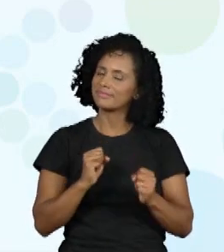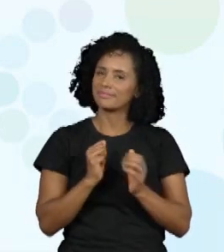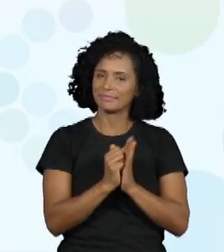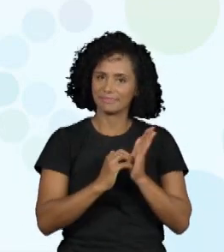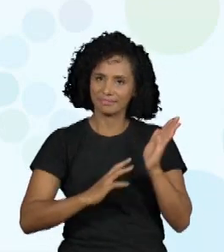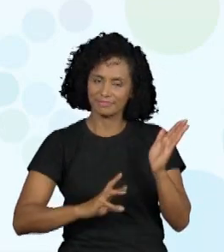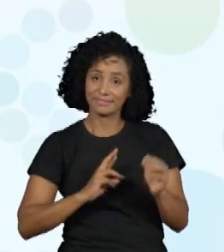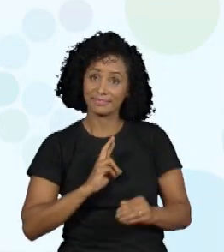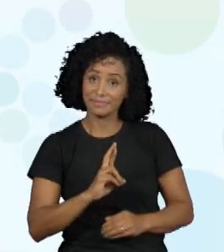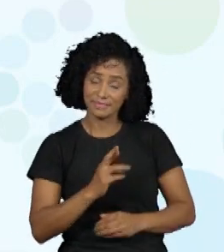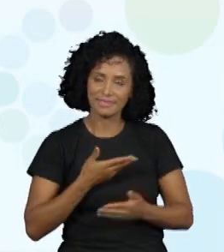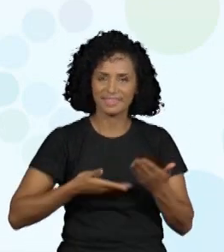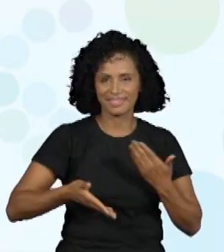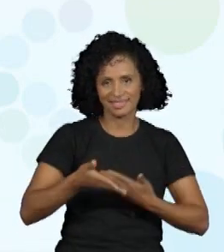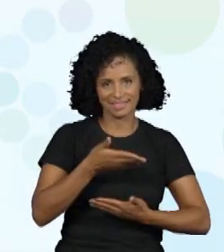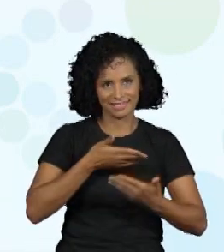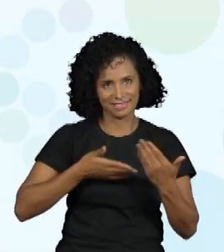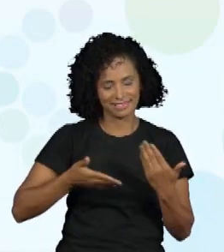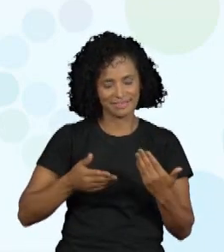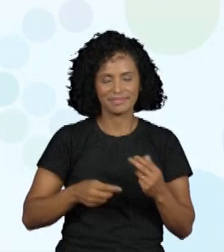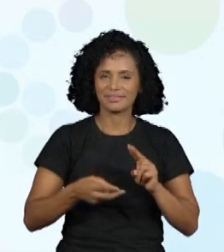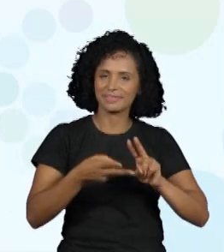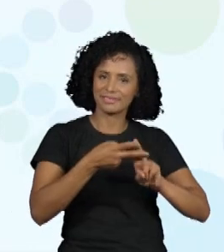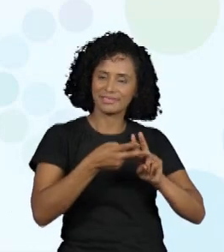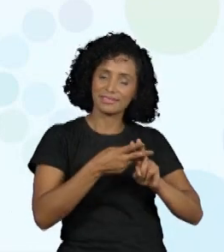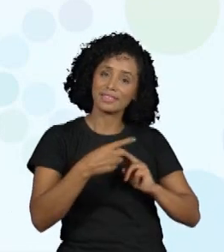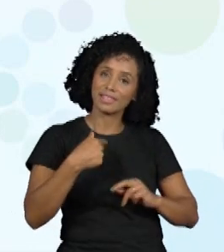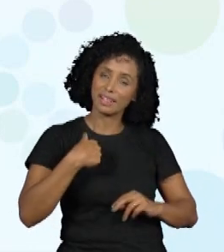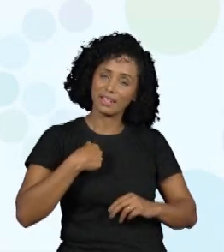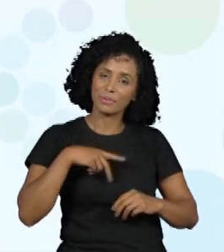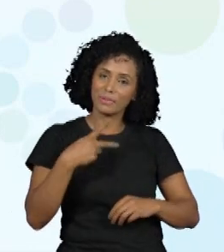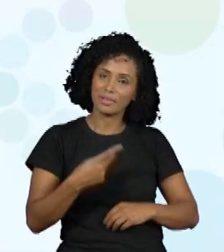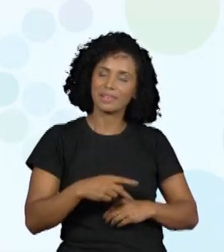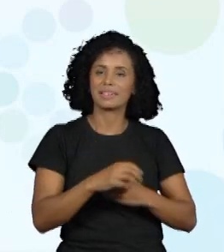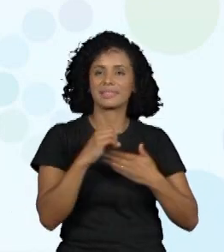os registros com a hashtag #EuNoCMSP.